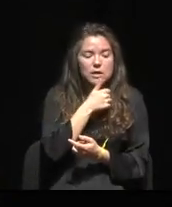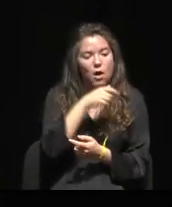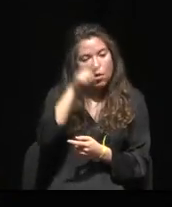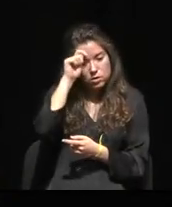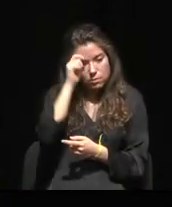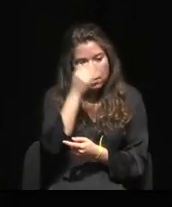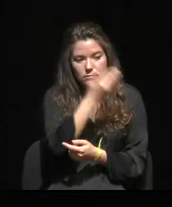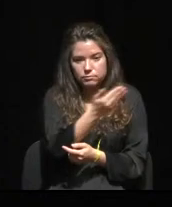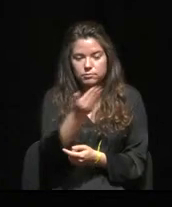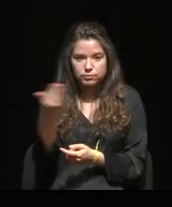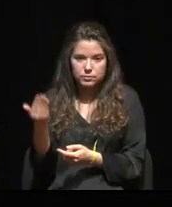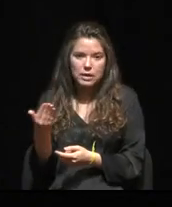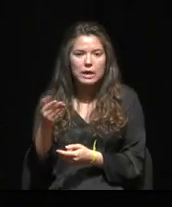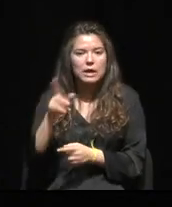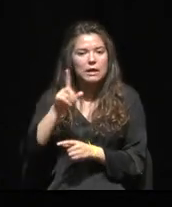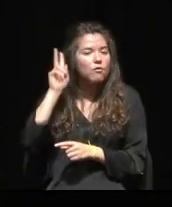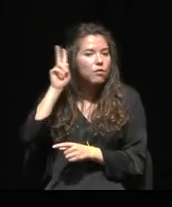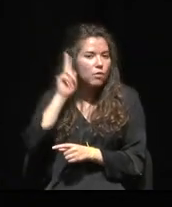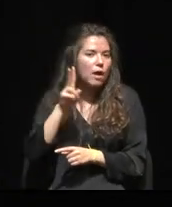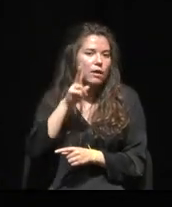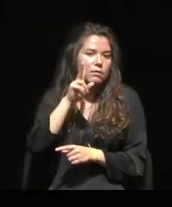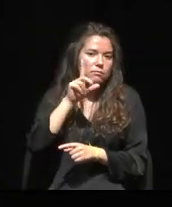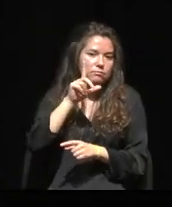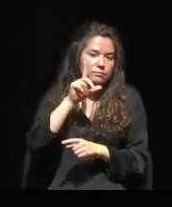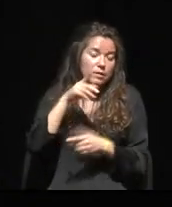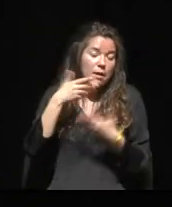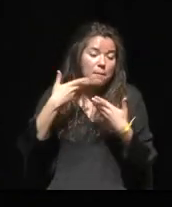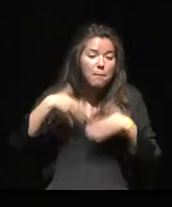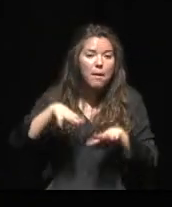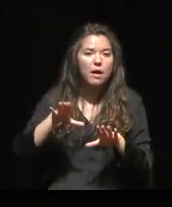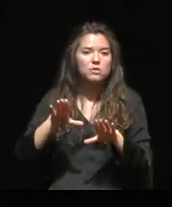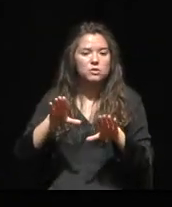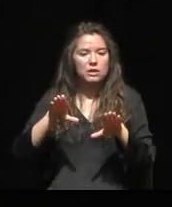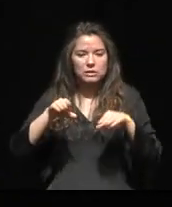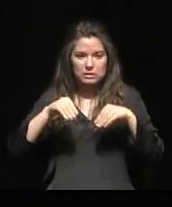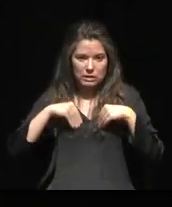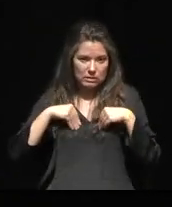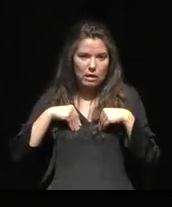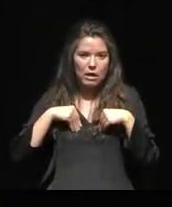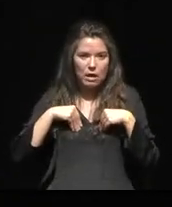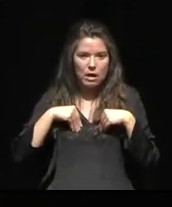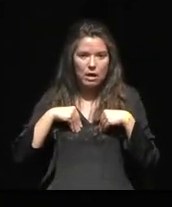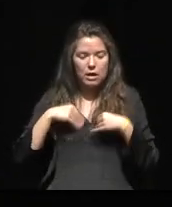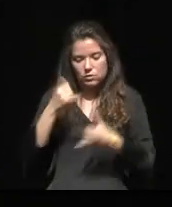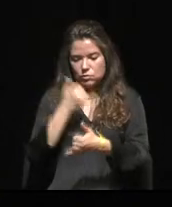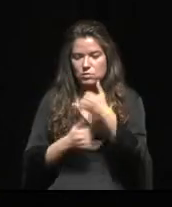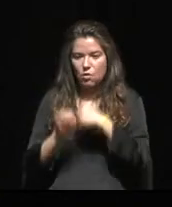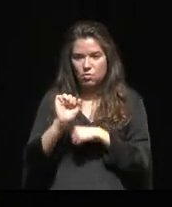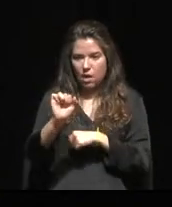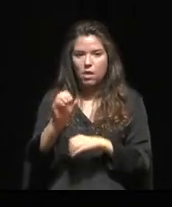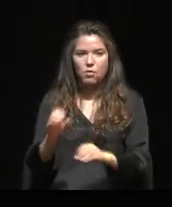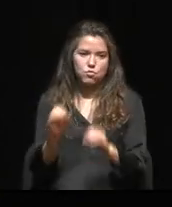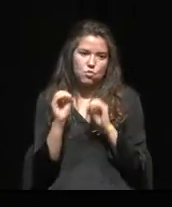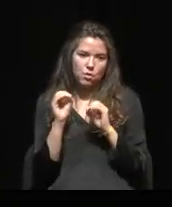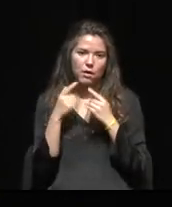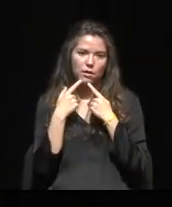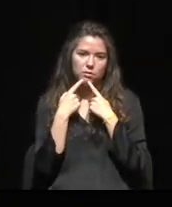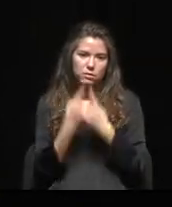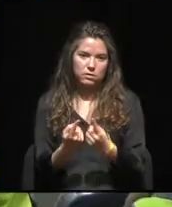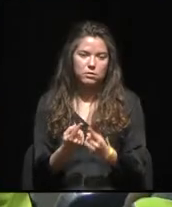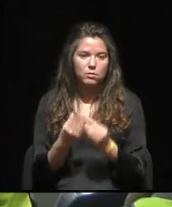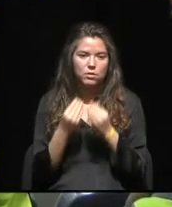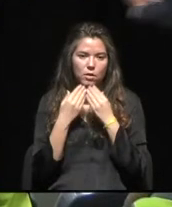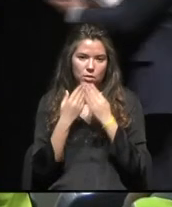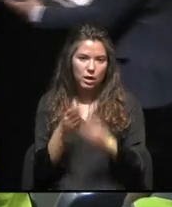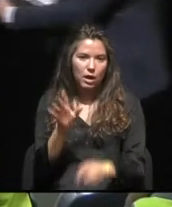respeitada valorizada e honrada e nunca aceitaremos a sua substituição disse muito